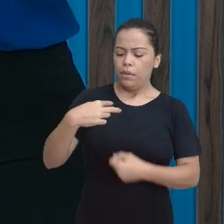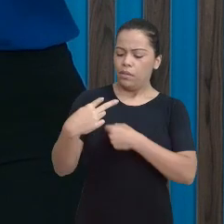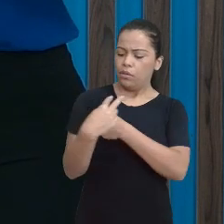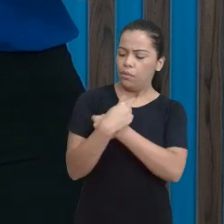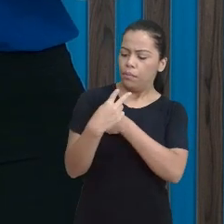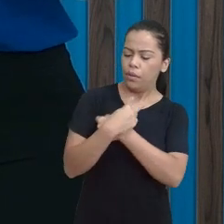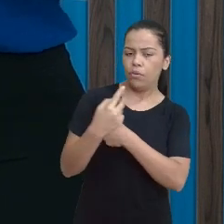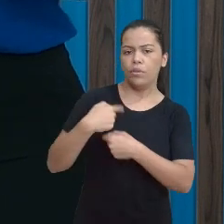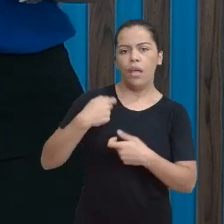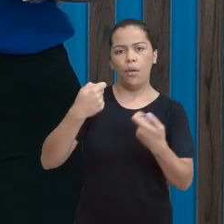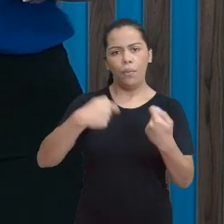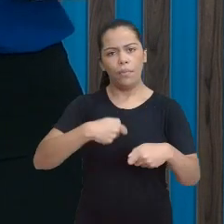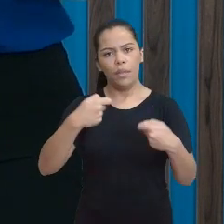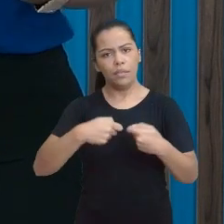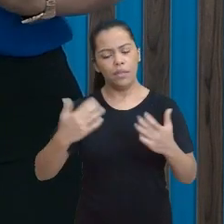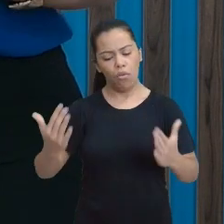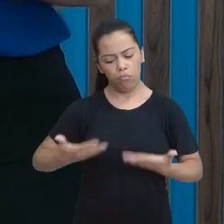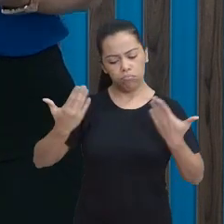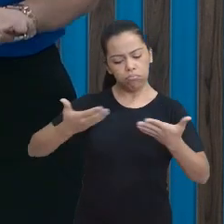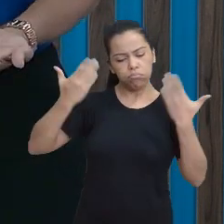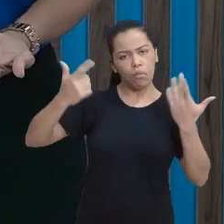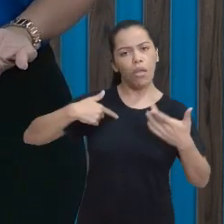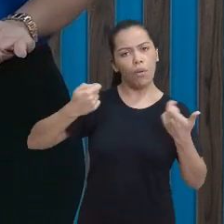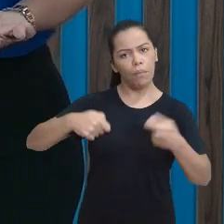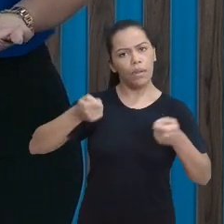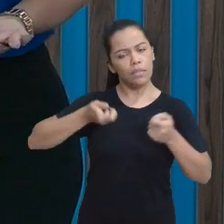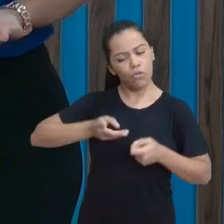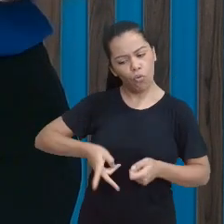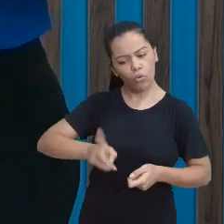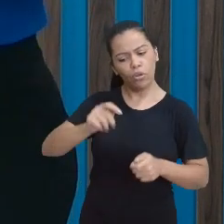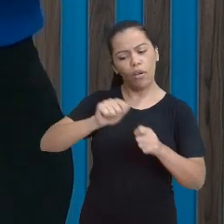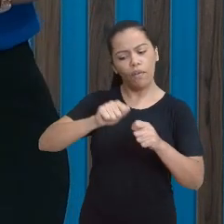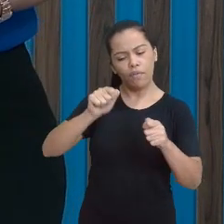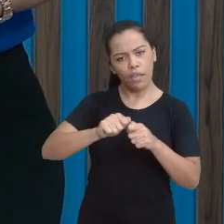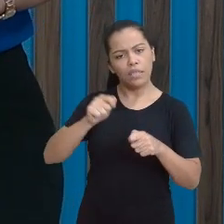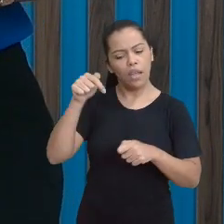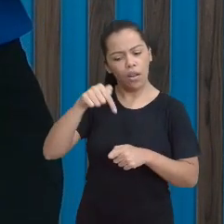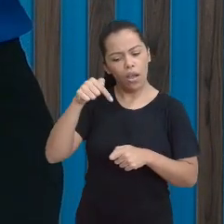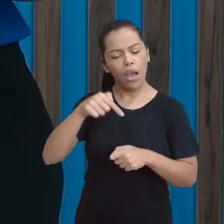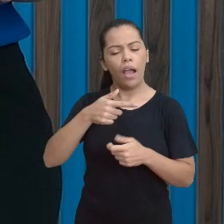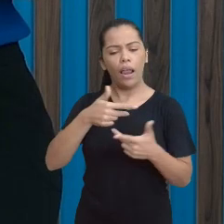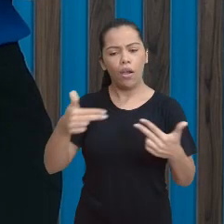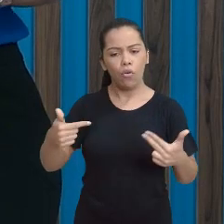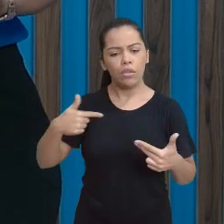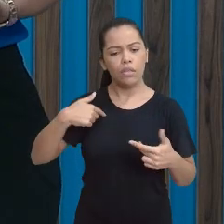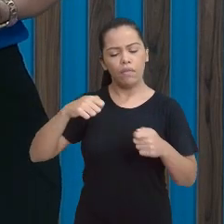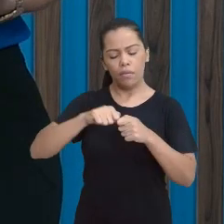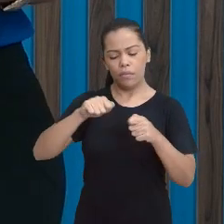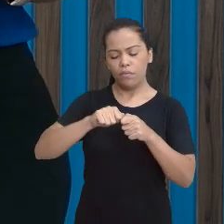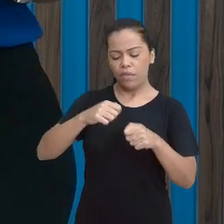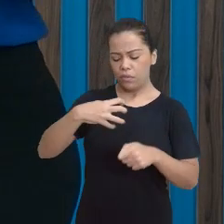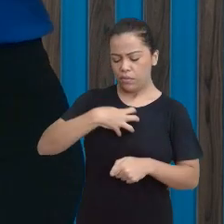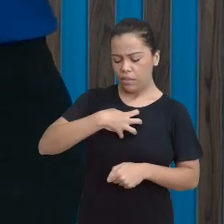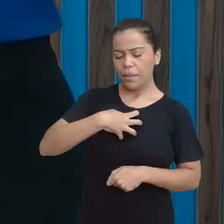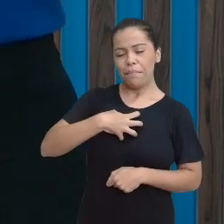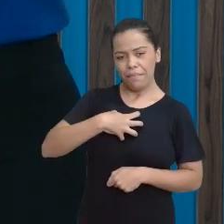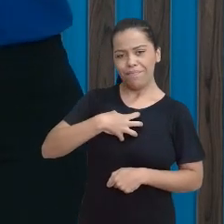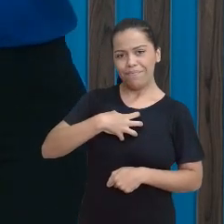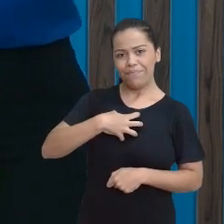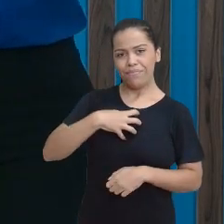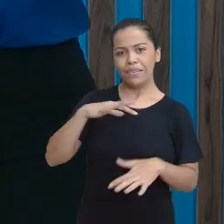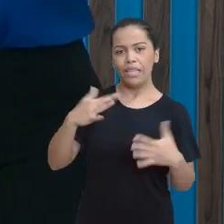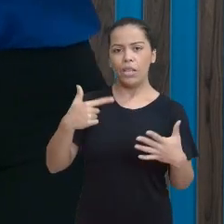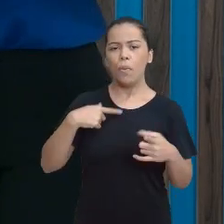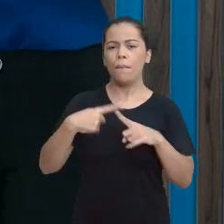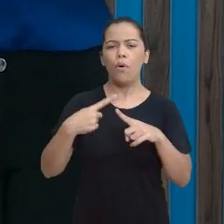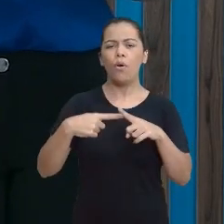eu preciso investir em mim e eu preciso permanecer fazendo algo que me dá prazer, que me faz sentir bem. Então, por que eu trouxe